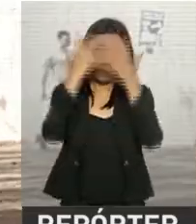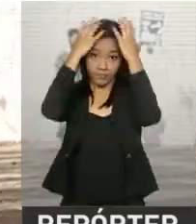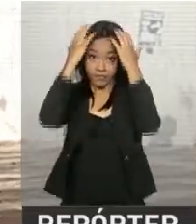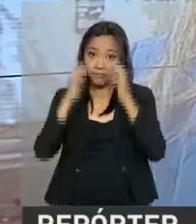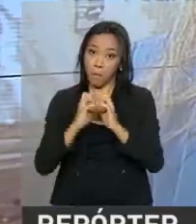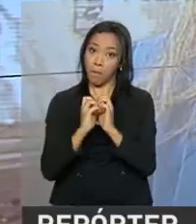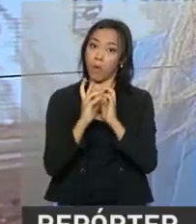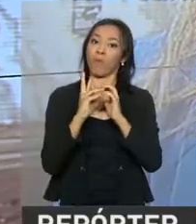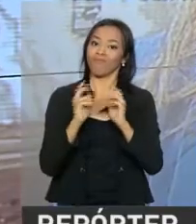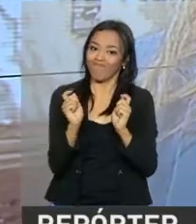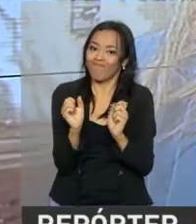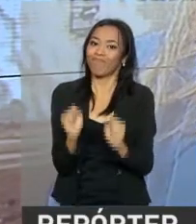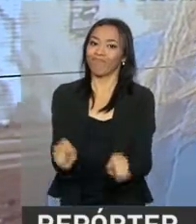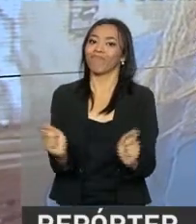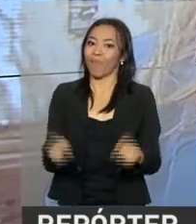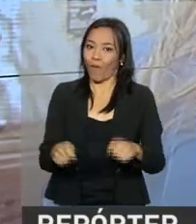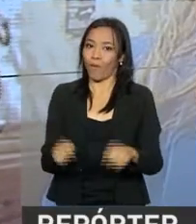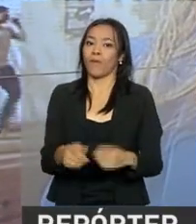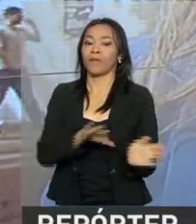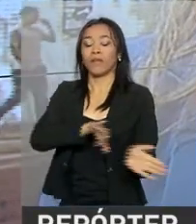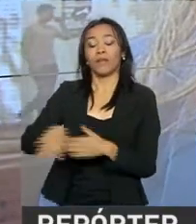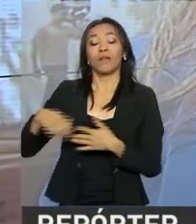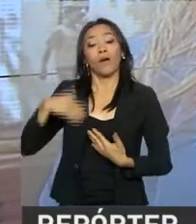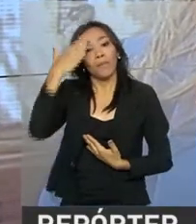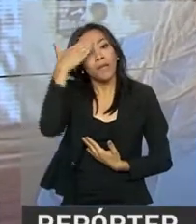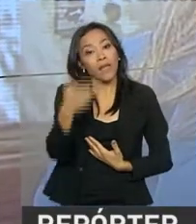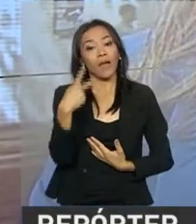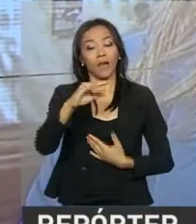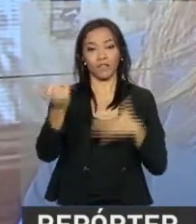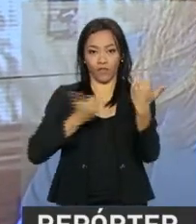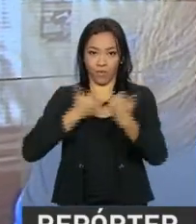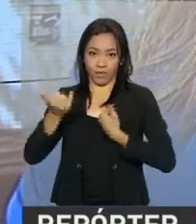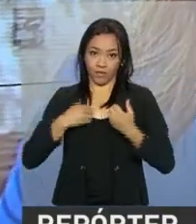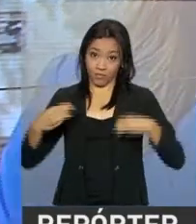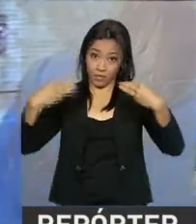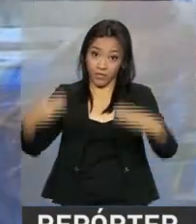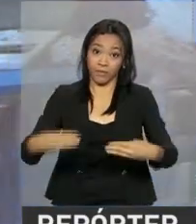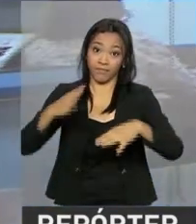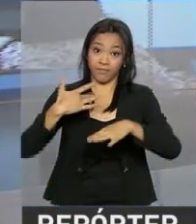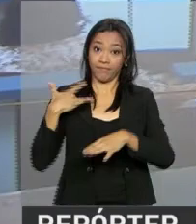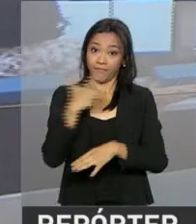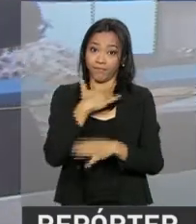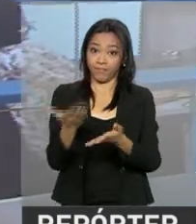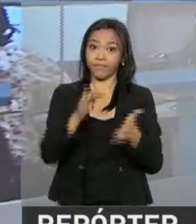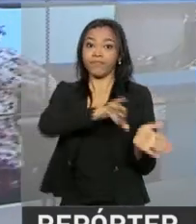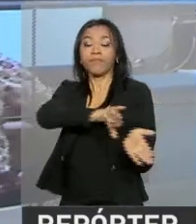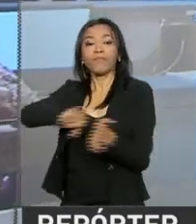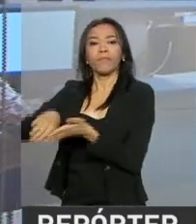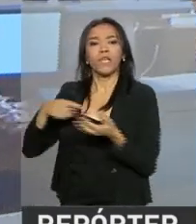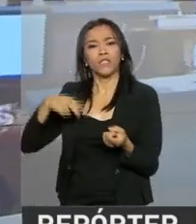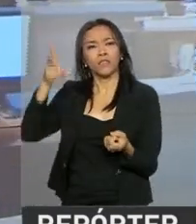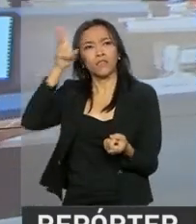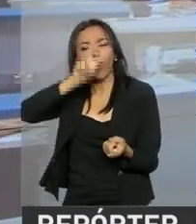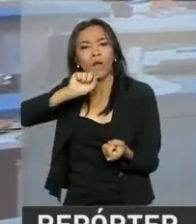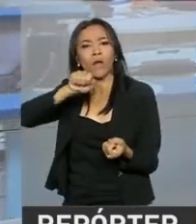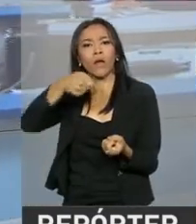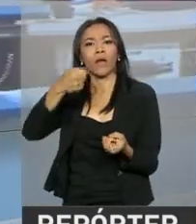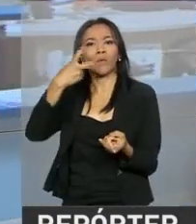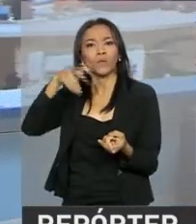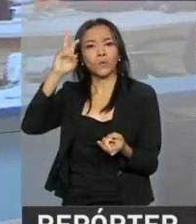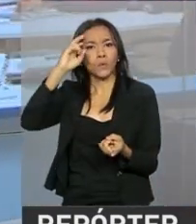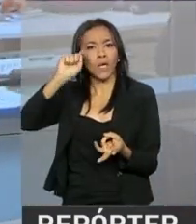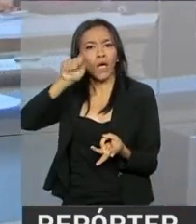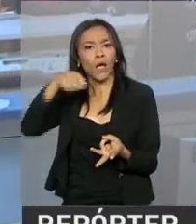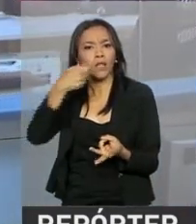luiz obrigado gabriela pelas informações a directora do ministério da saúde história a cultura natureza